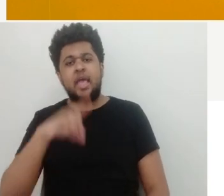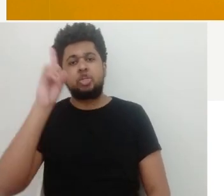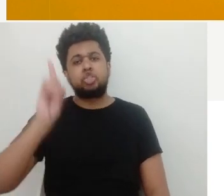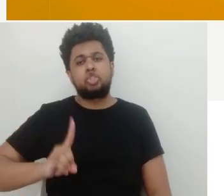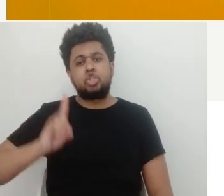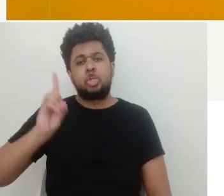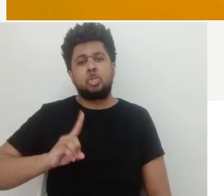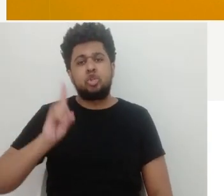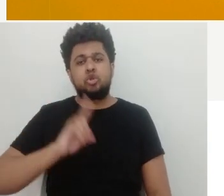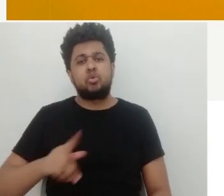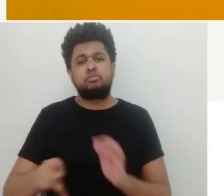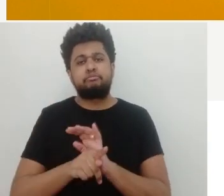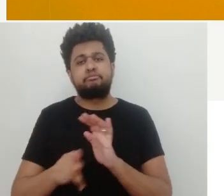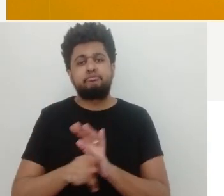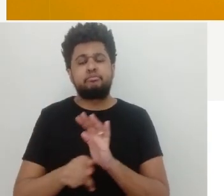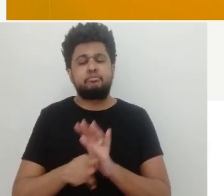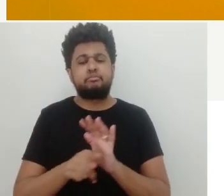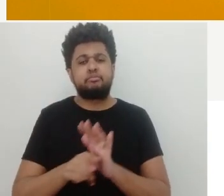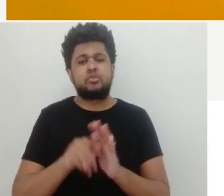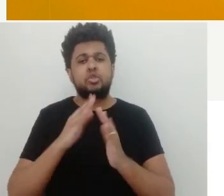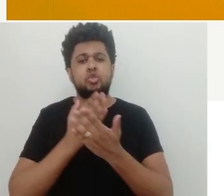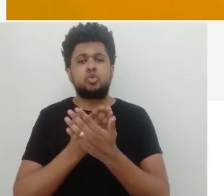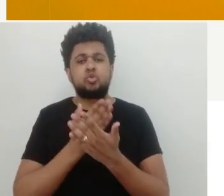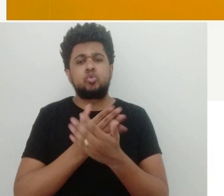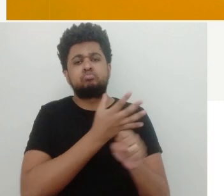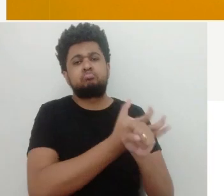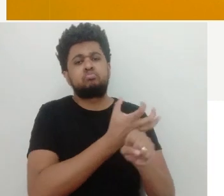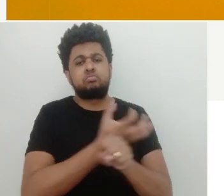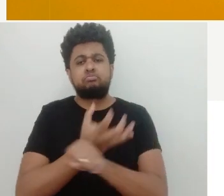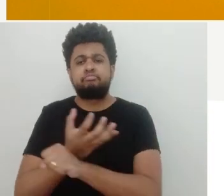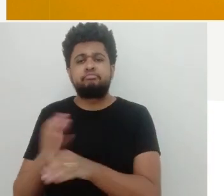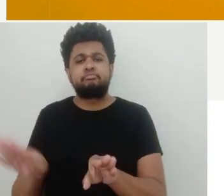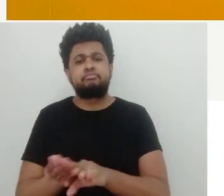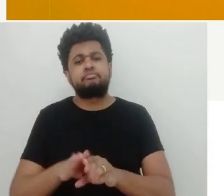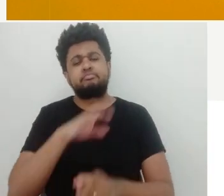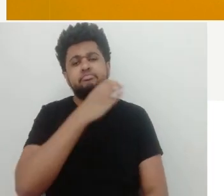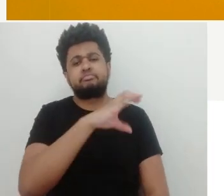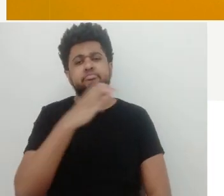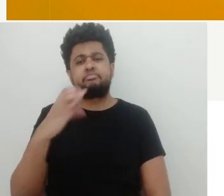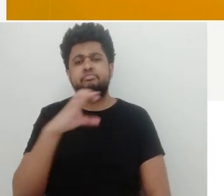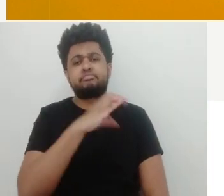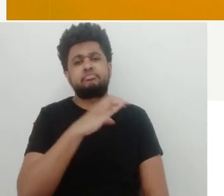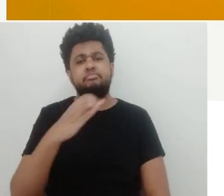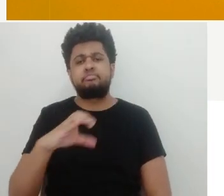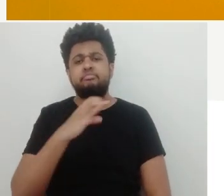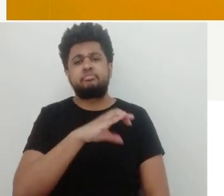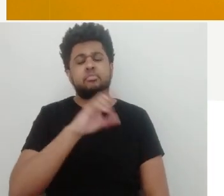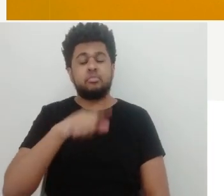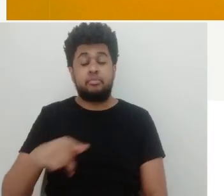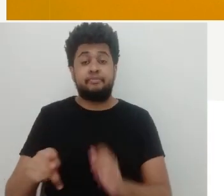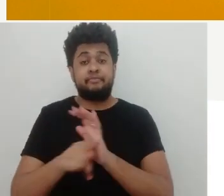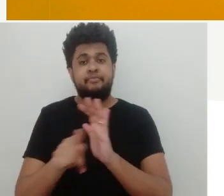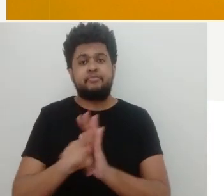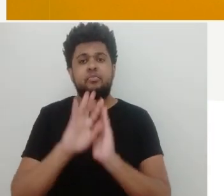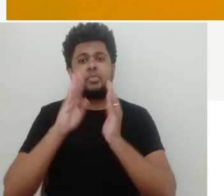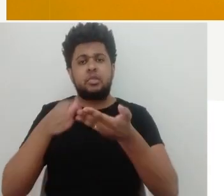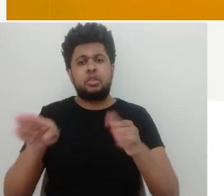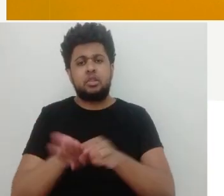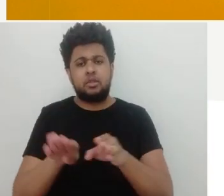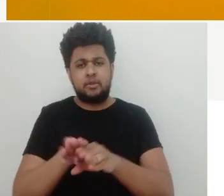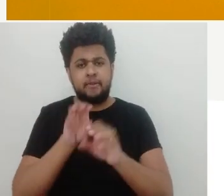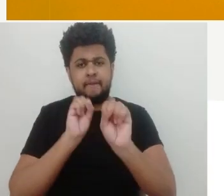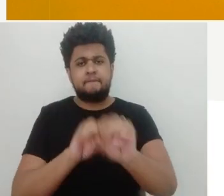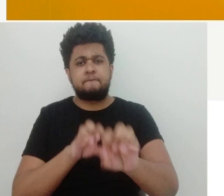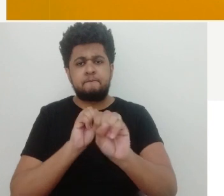estudios interdisciplinarios y coordinadora de la maestría en gestión y administración